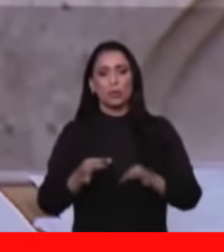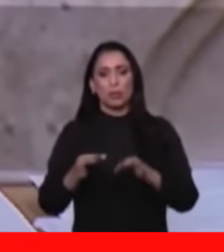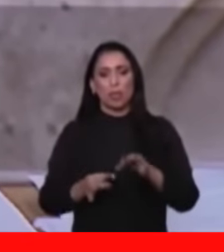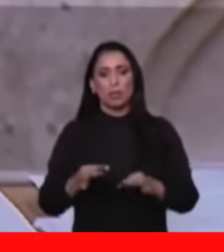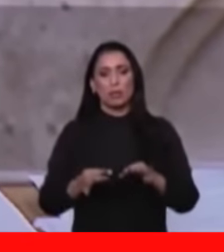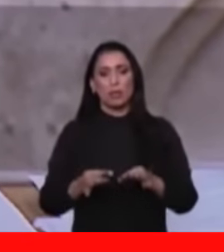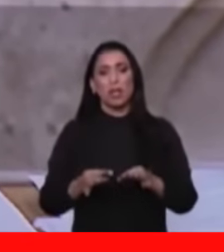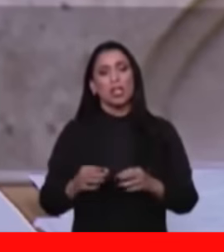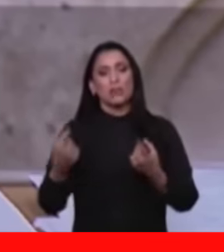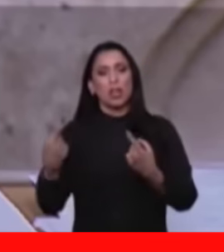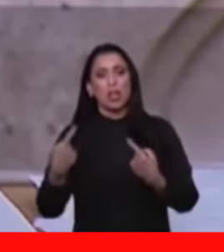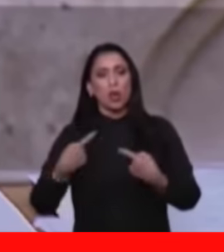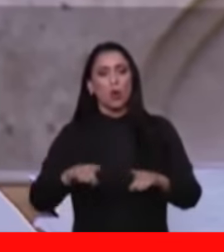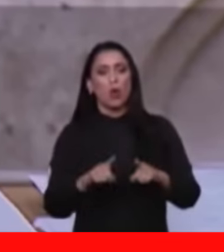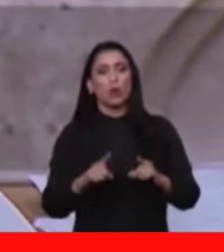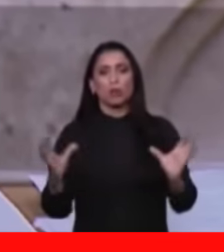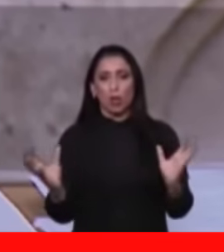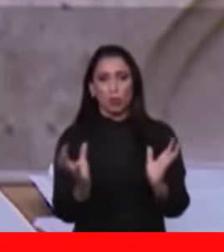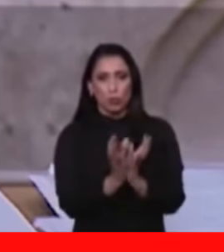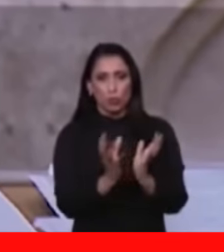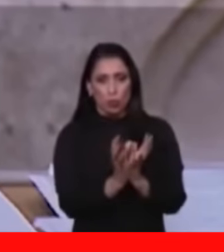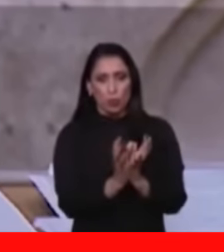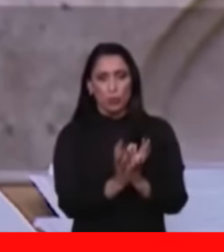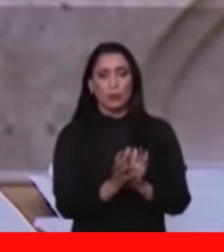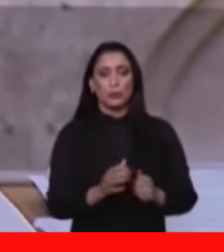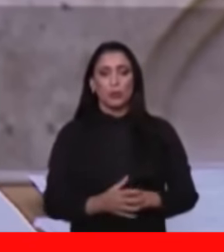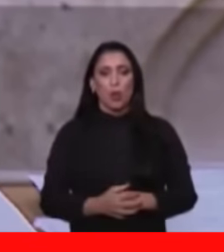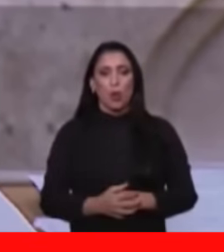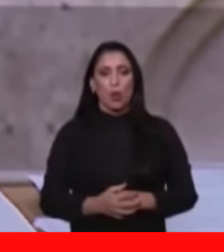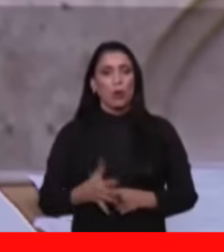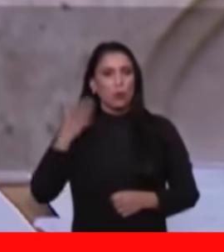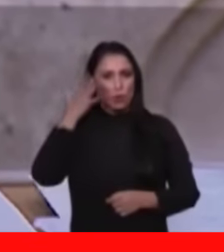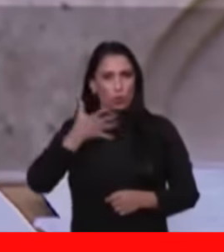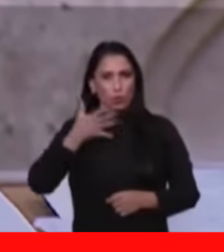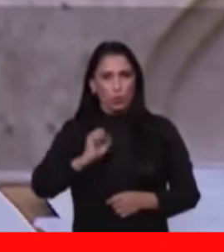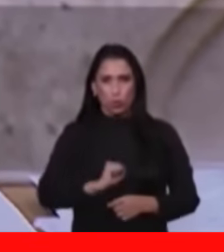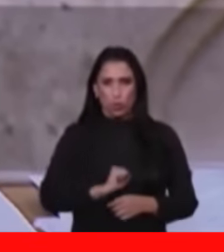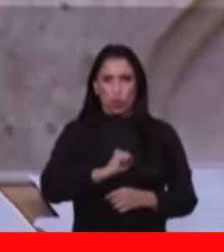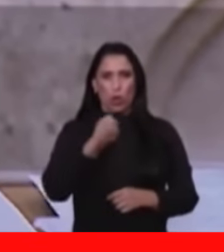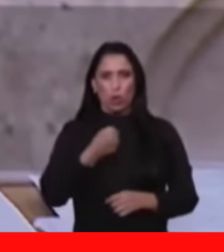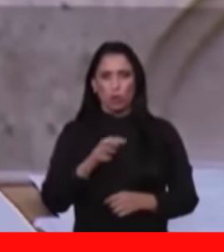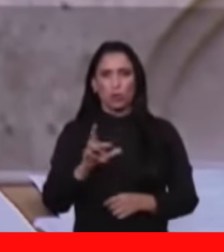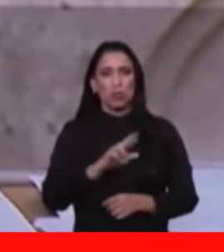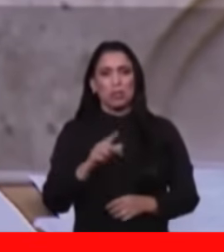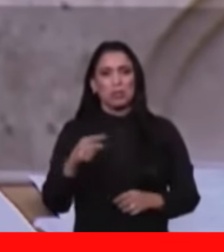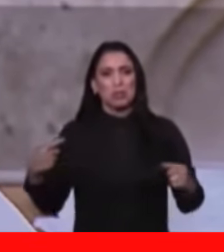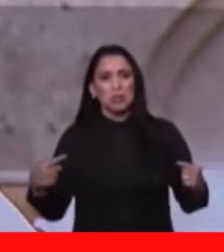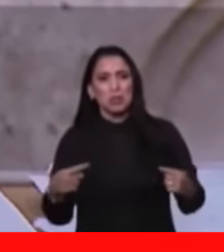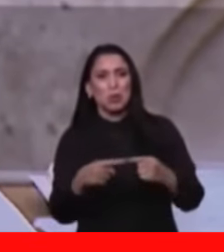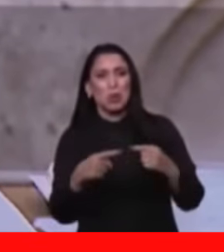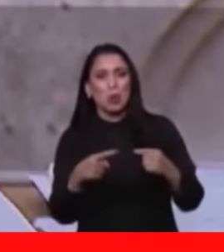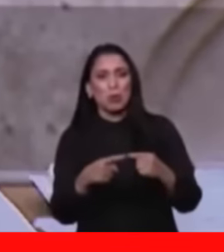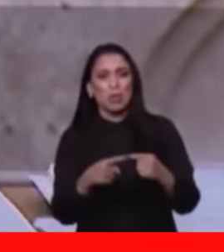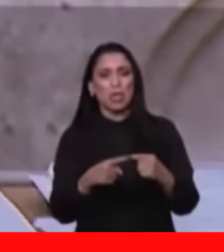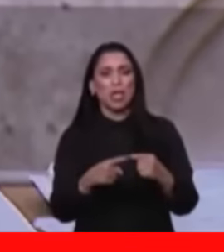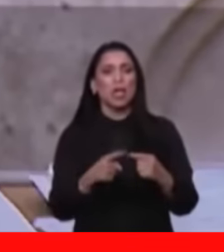ferem interesses. O discurso de ódio não se coaduna com o necessário equilíbrio